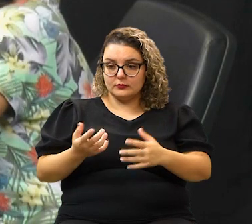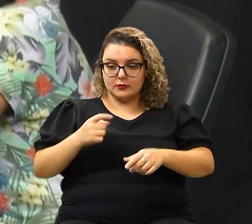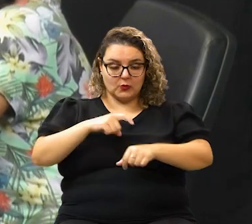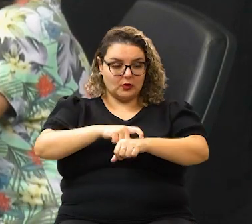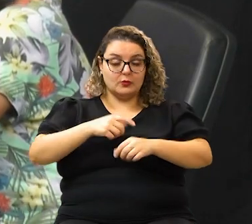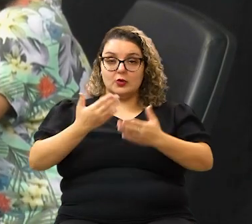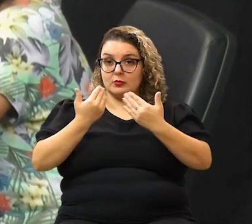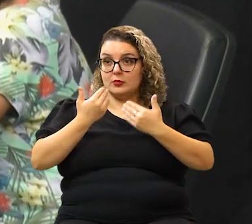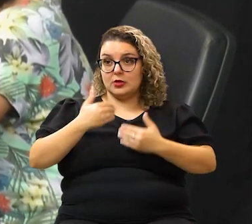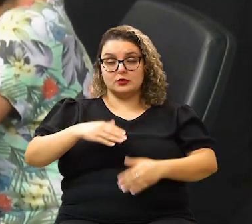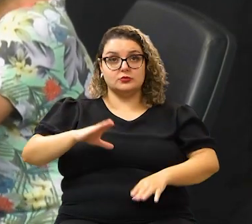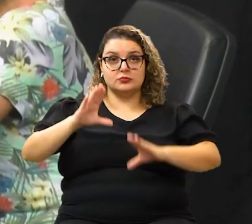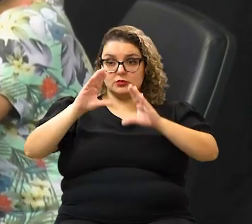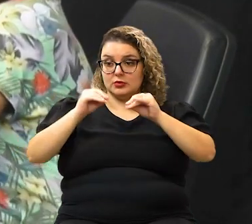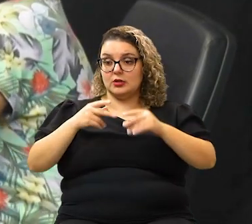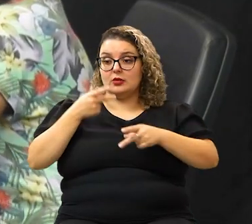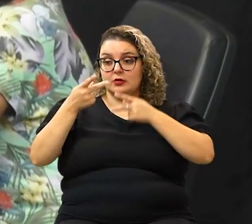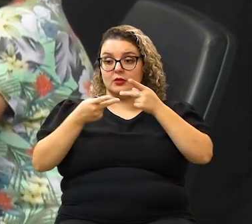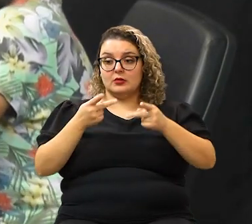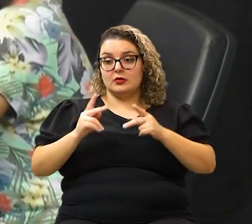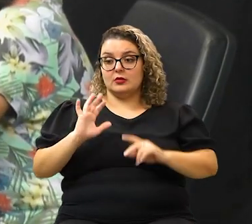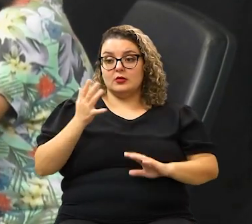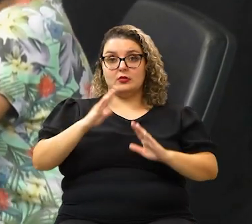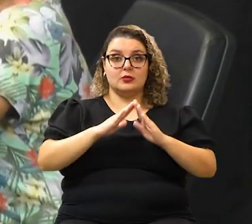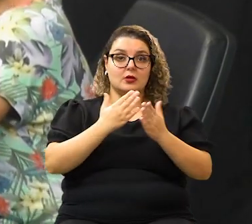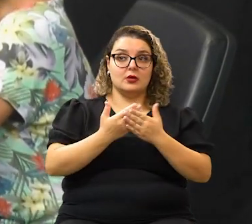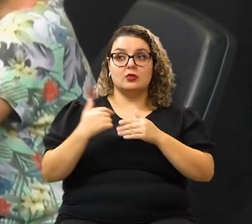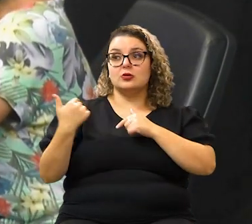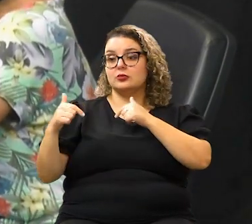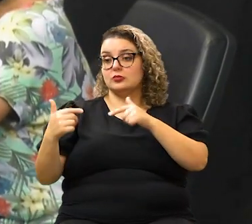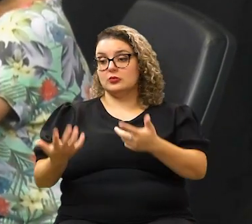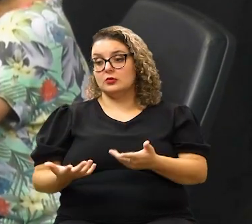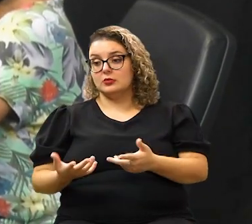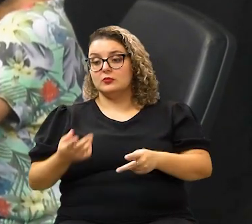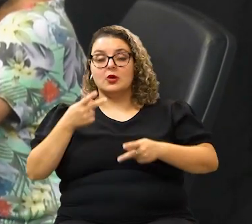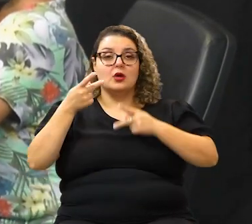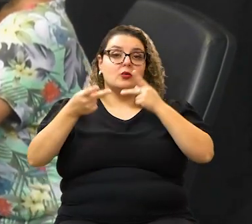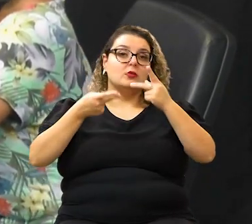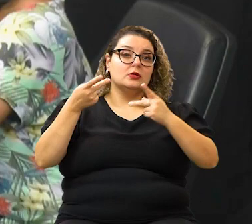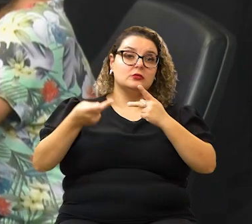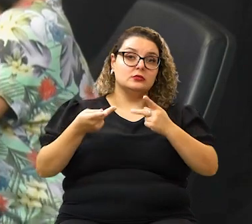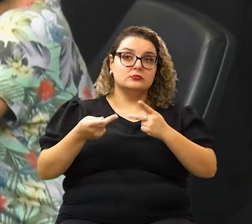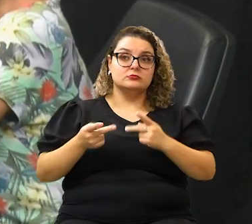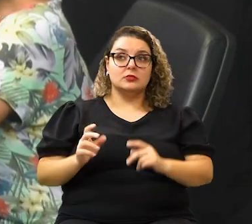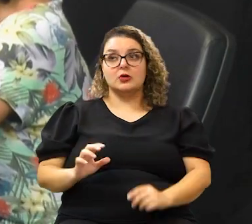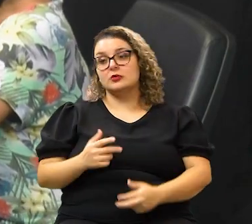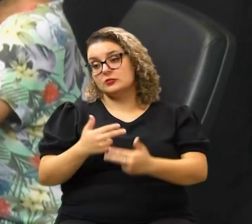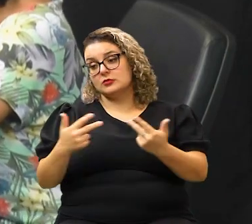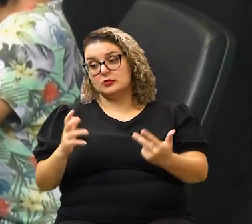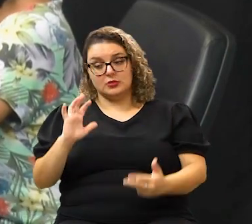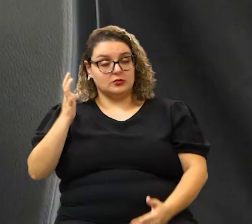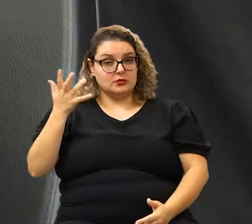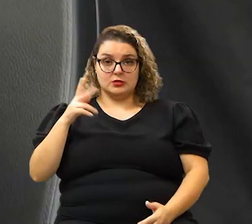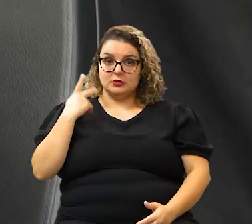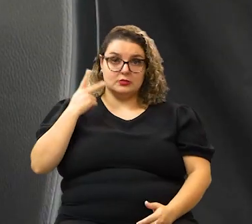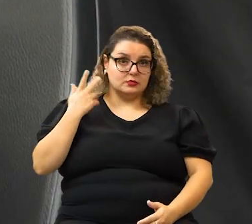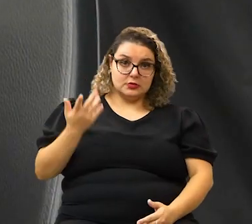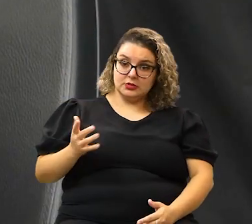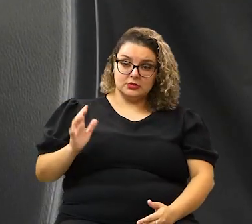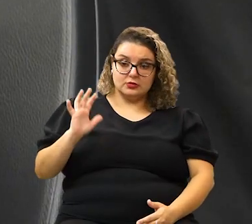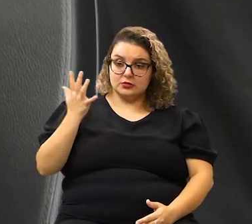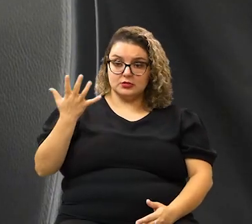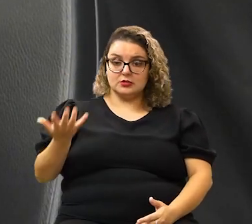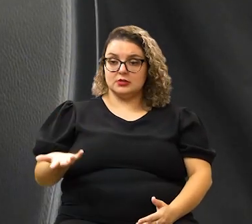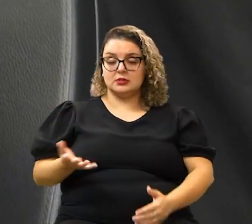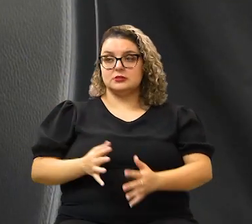momento que se contava o que aconteceu na escola, o que aconteceu no trabalho, e se comentava fatos da política. Sim. Então,